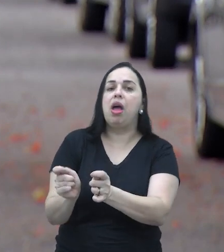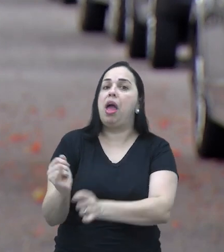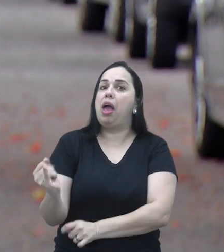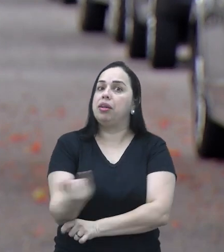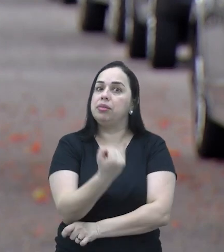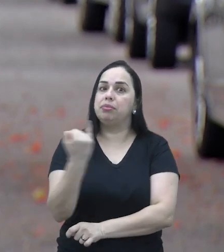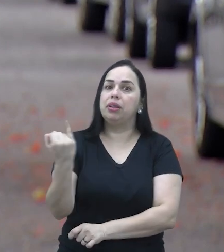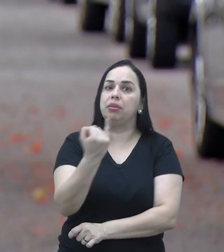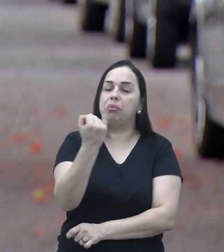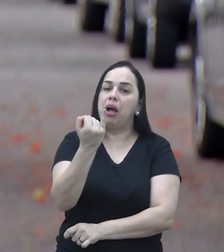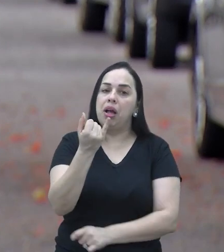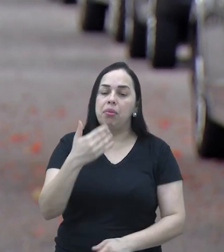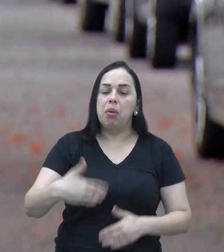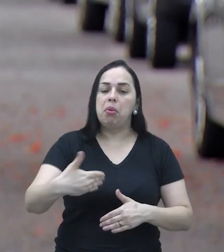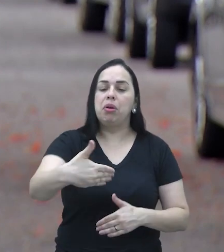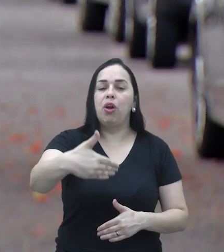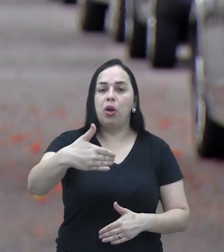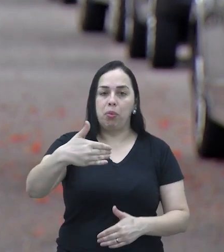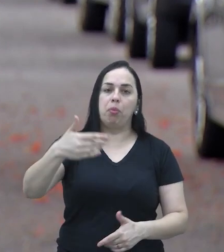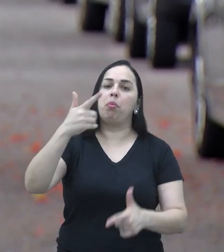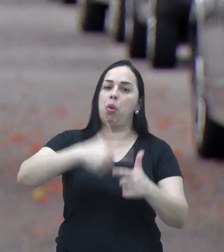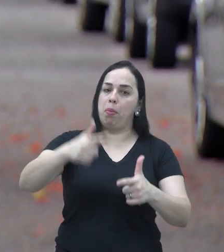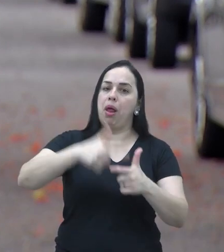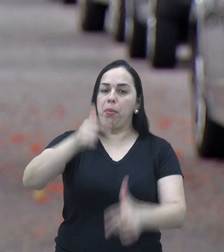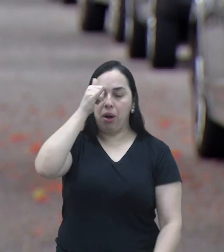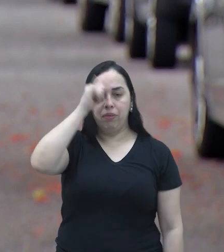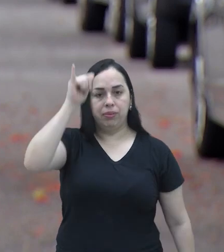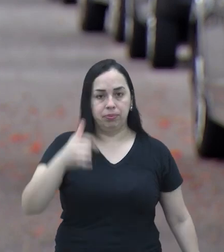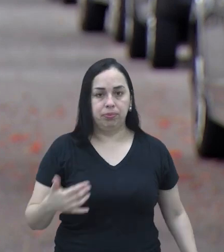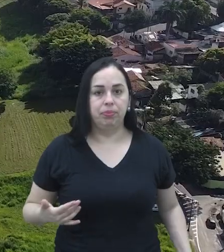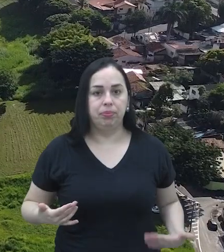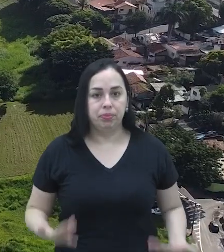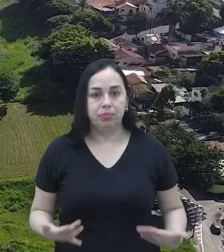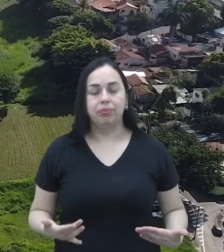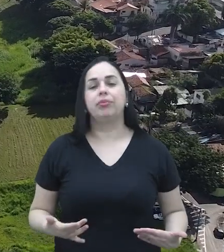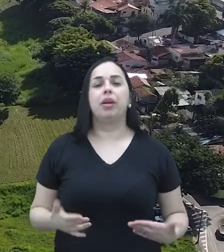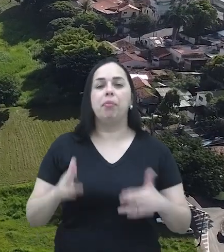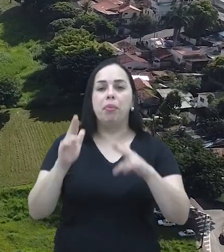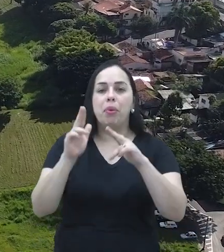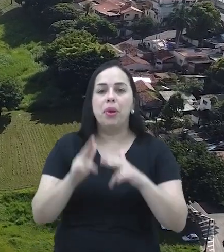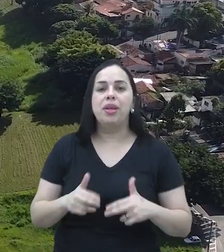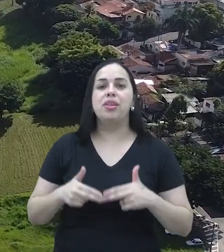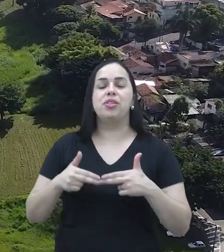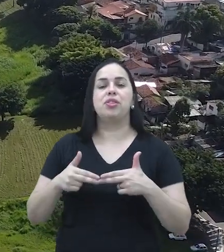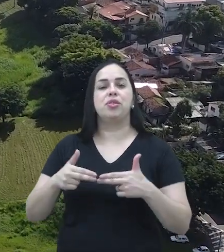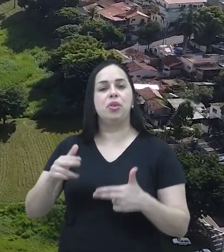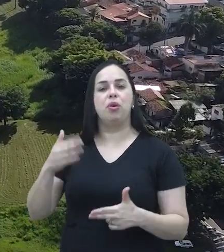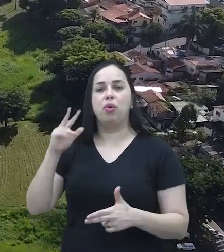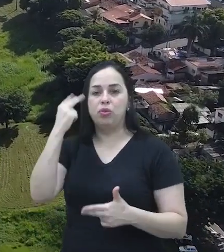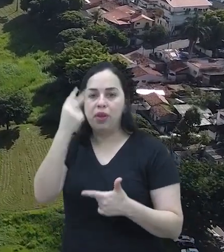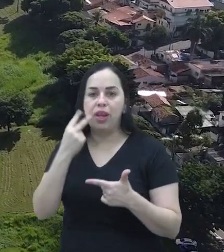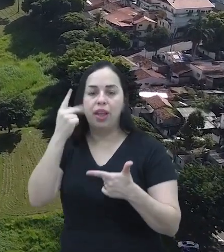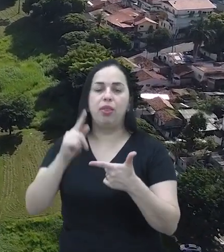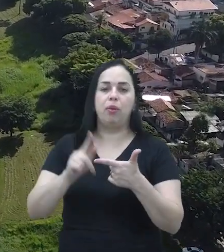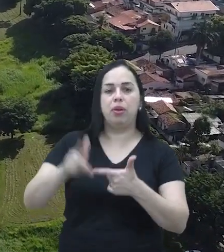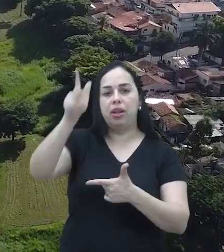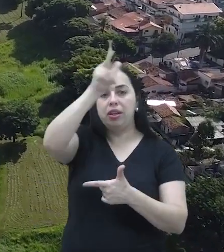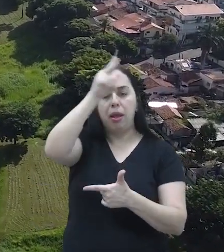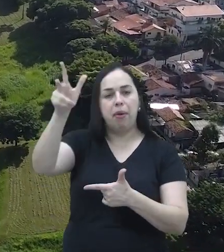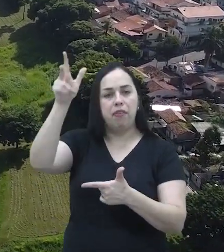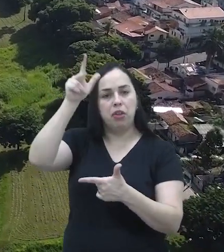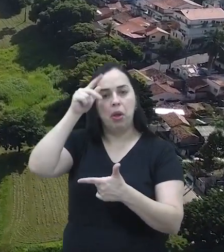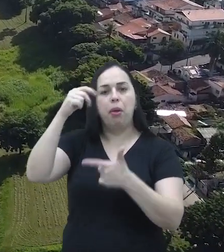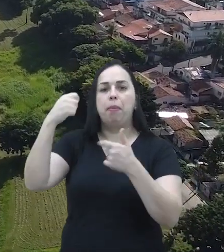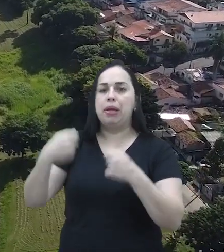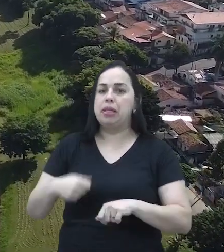é indispensável nesse momento para evitar problemas futuros. Nesse caso, a atuação dos poderes legislativo